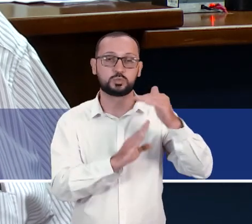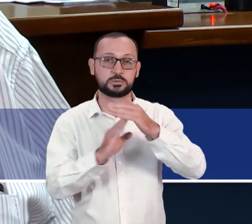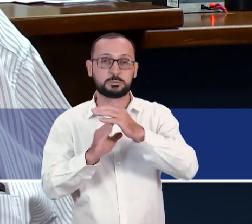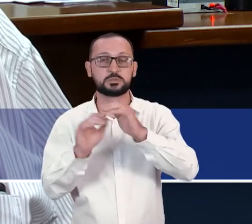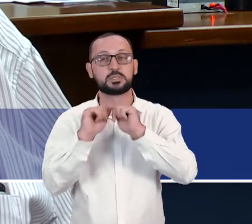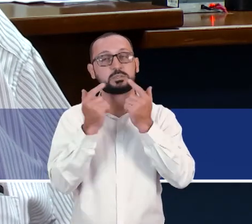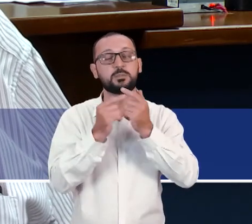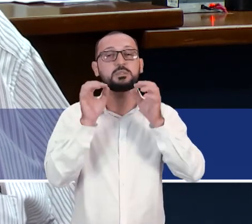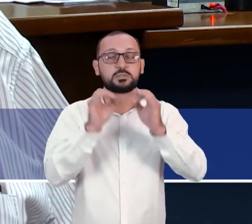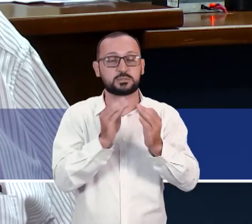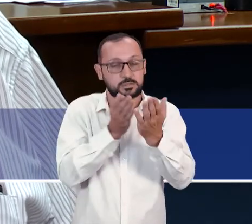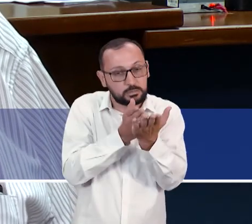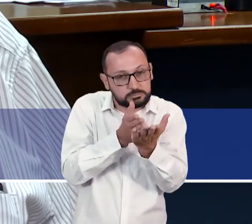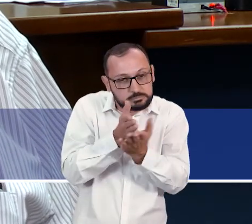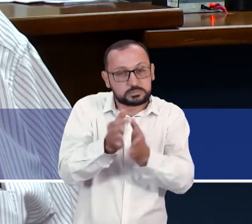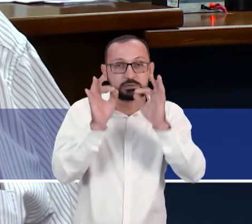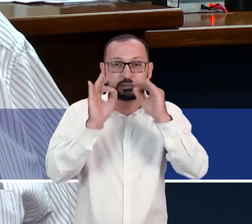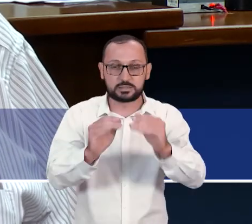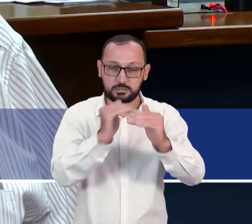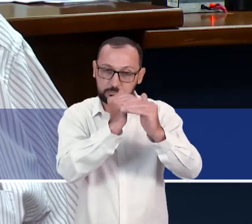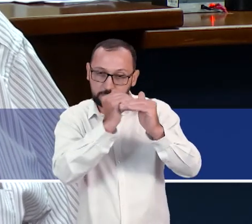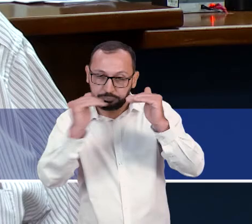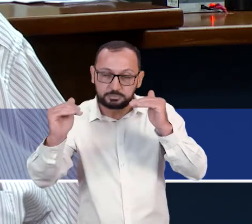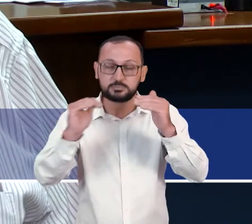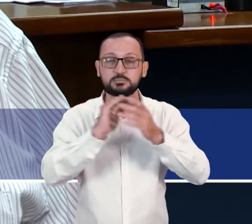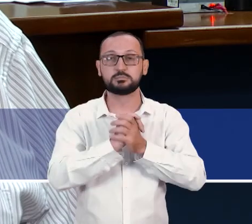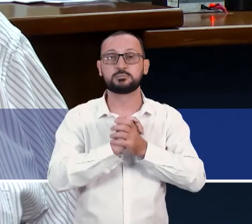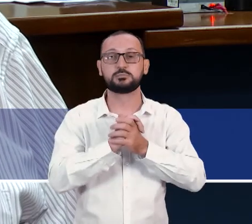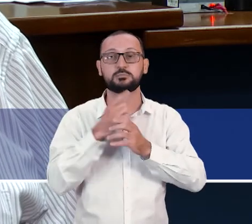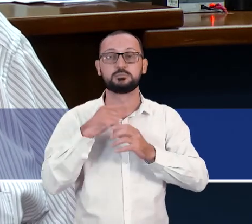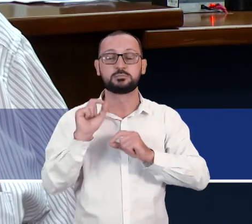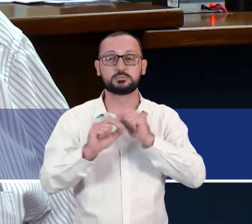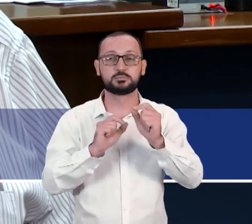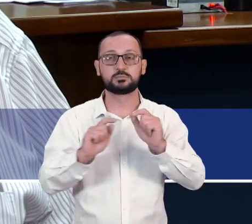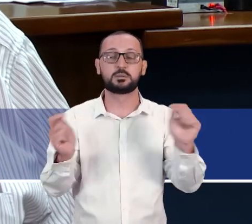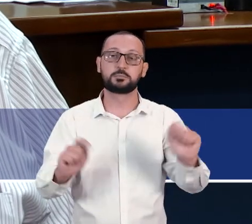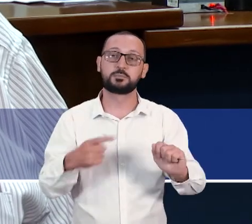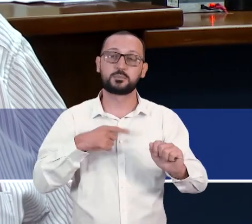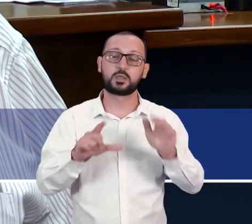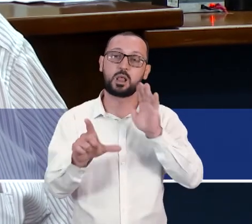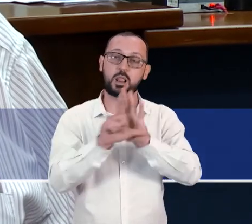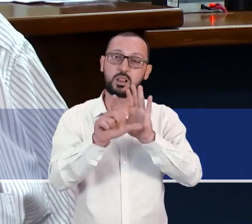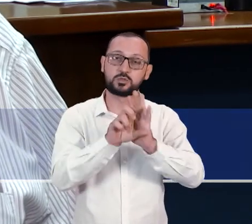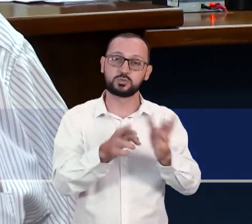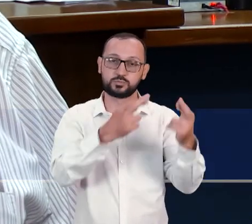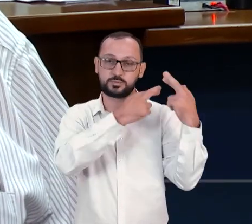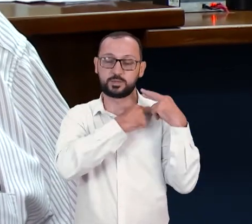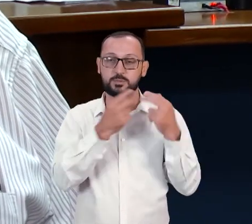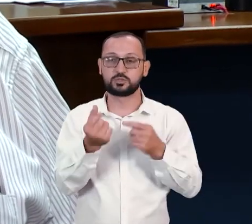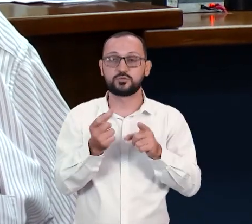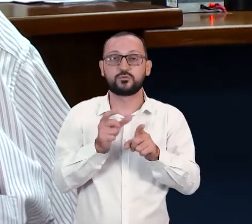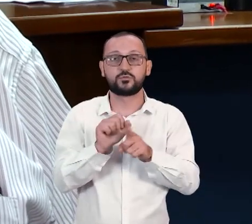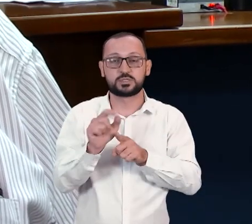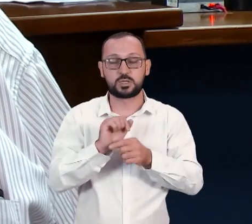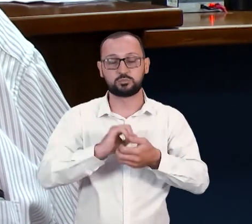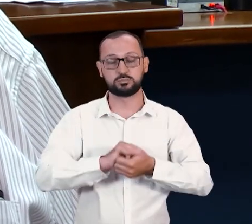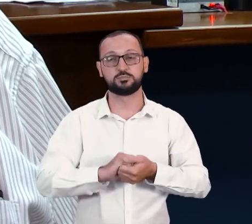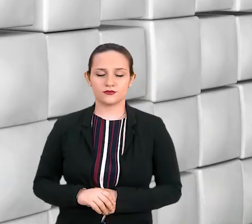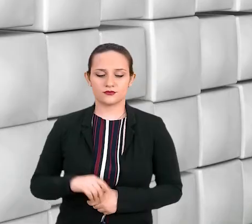todos os limites, a Assembleia está dentro, está cumprindo de maneira satisfatória a Lei de Responsabilidade